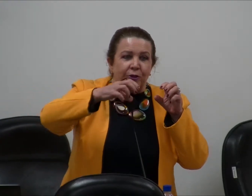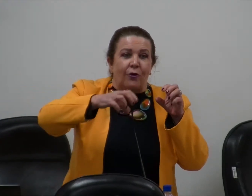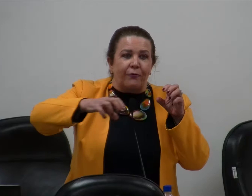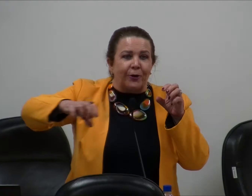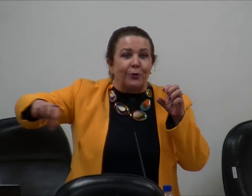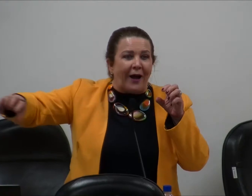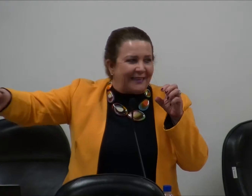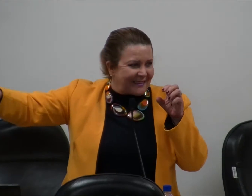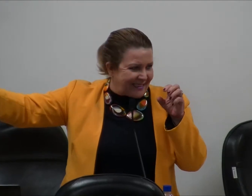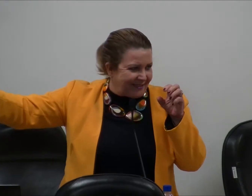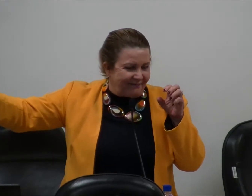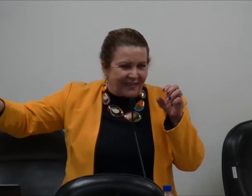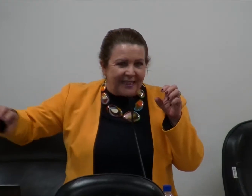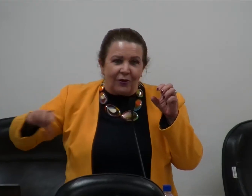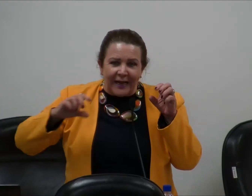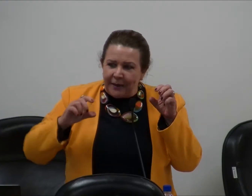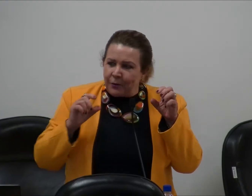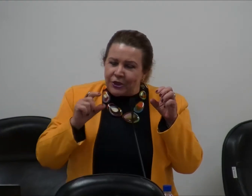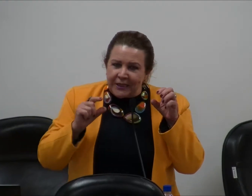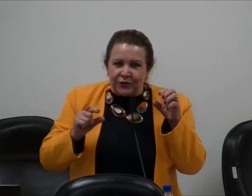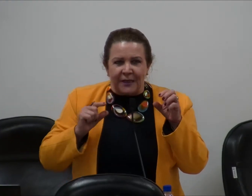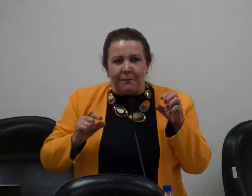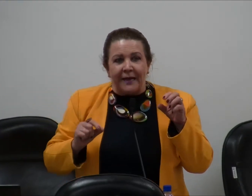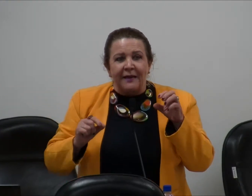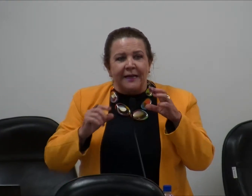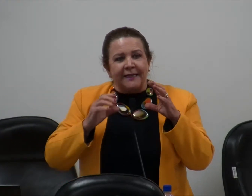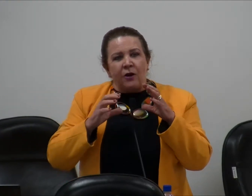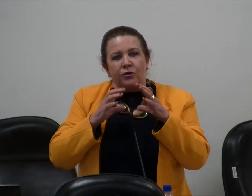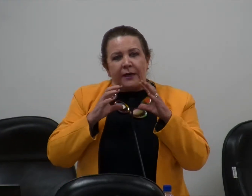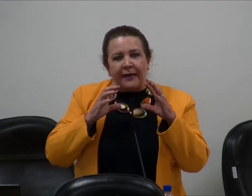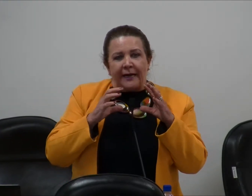inteirinho foram doadas. Eu lembro disso